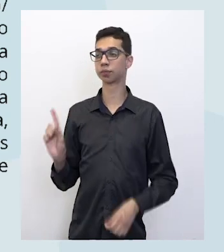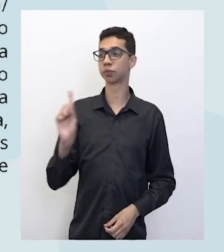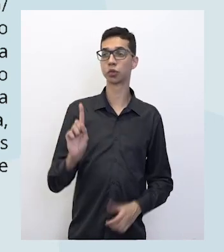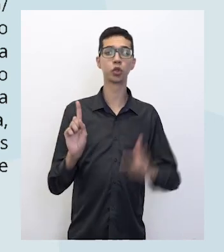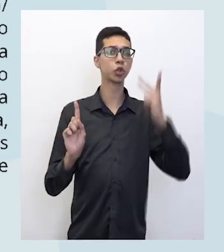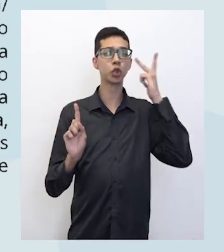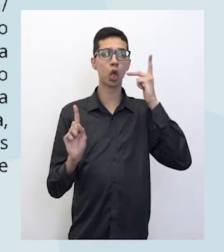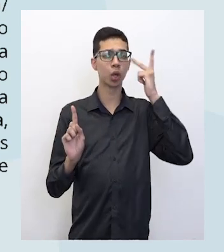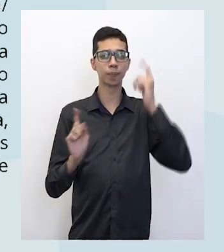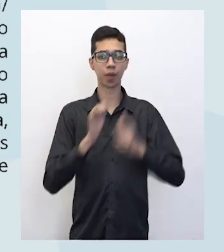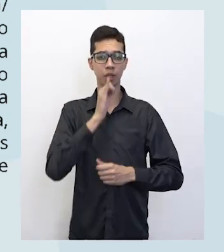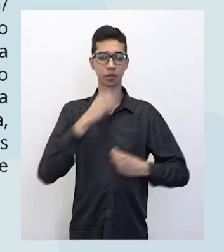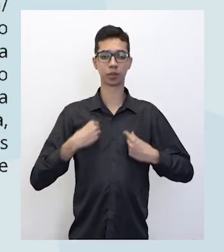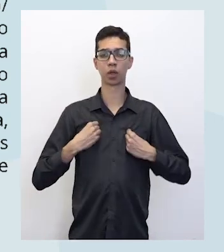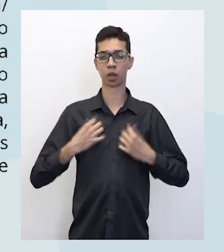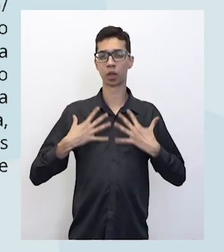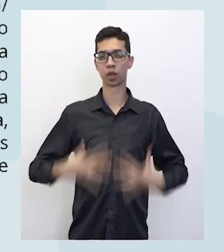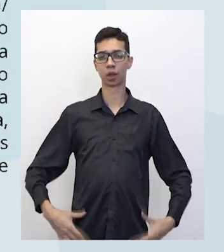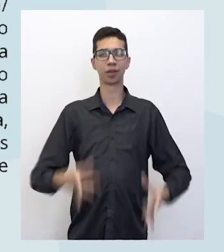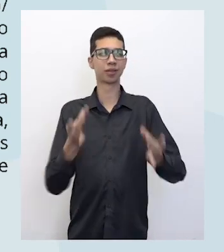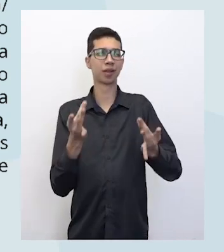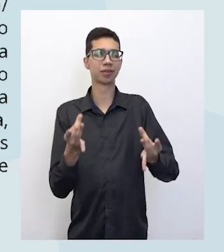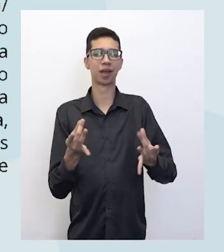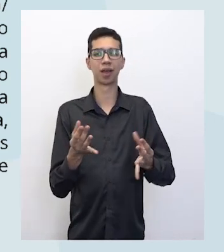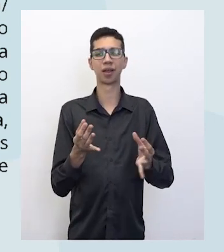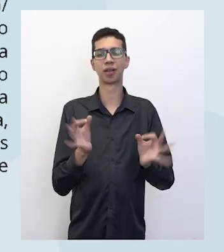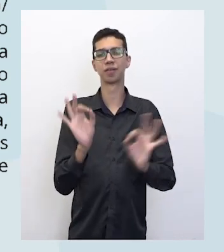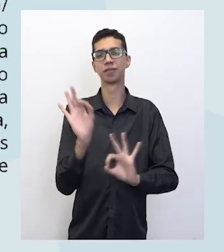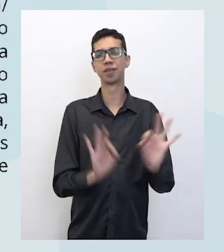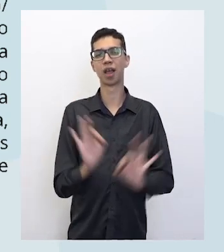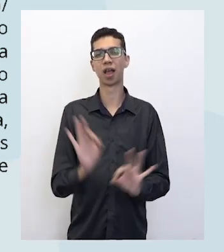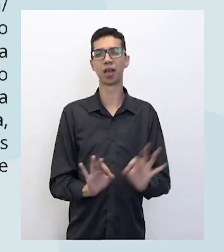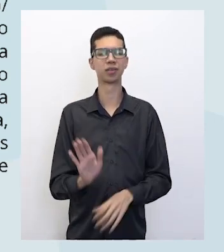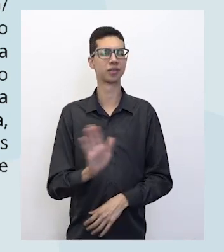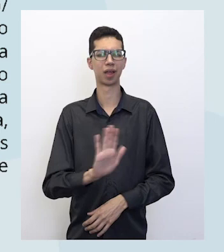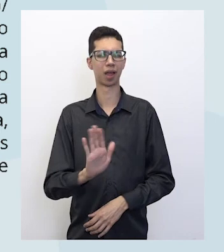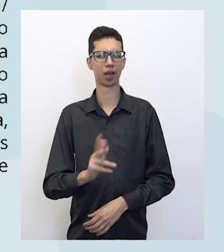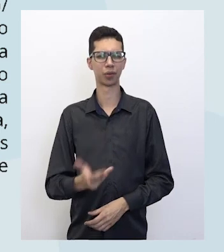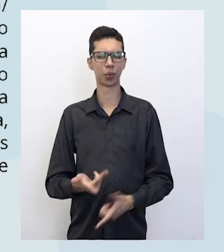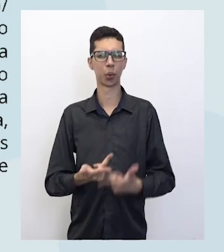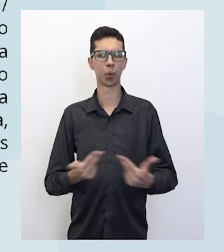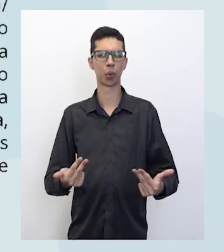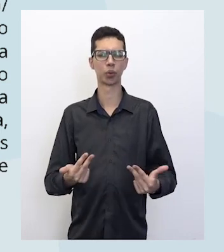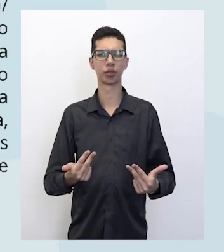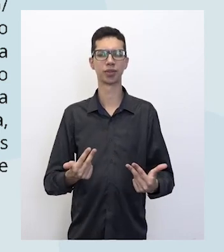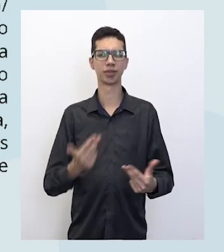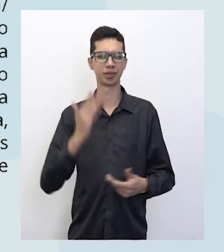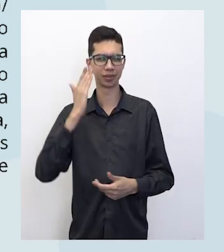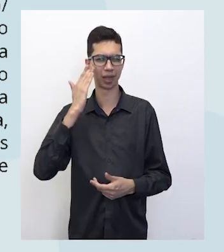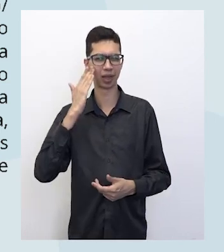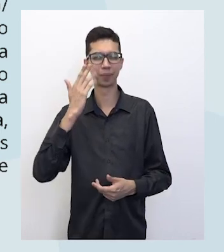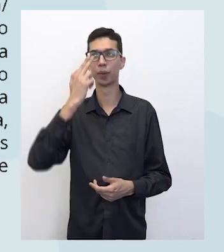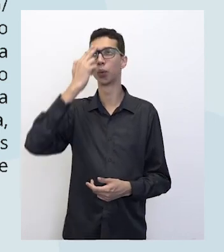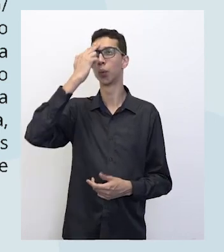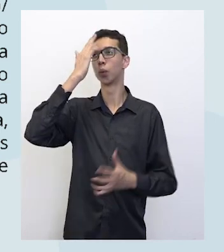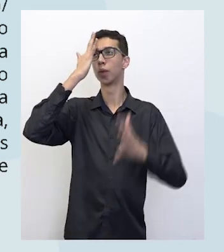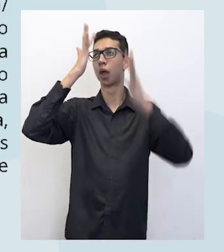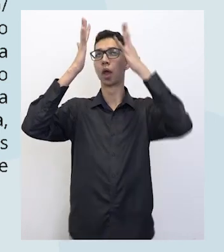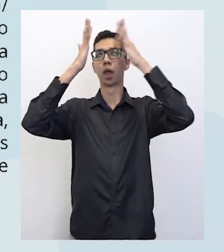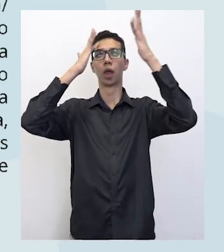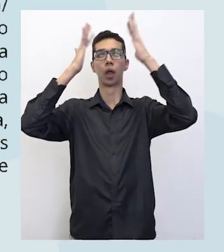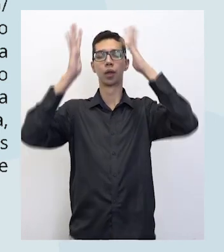o figurino elaborado, aquela coisa do mundo onírico, o mundo do sonho. Não, ele tira toda essa